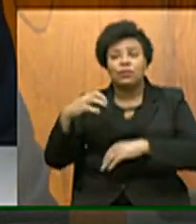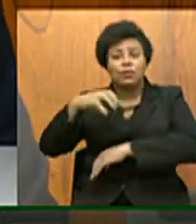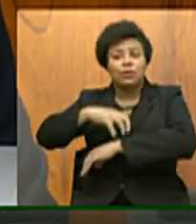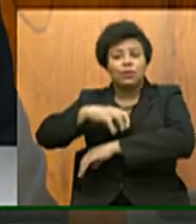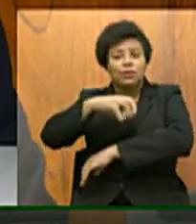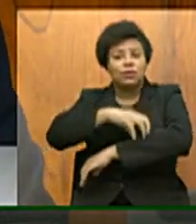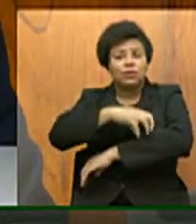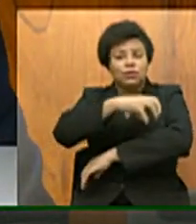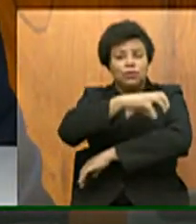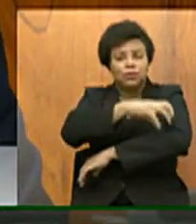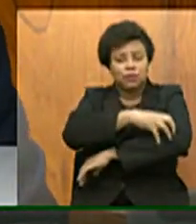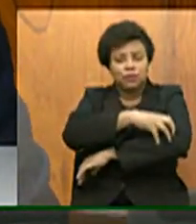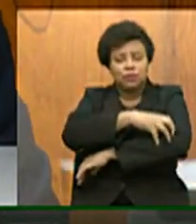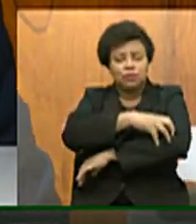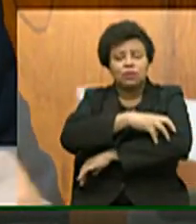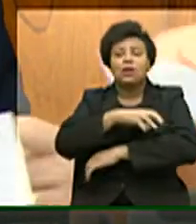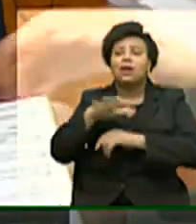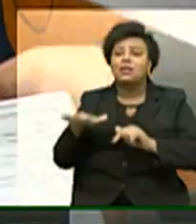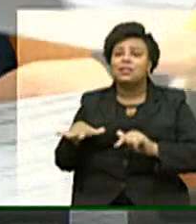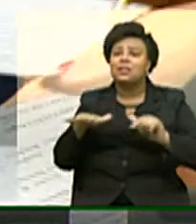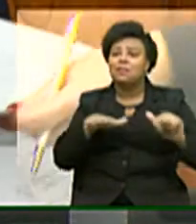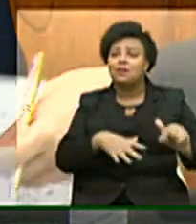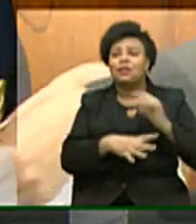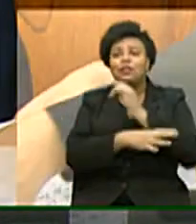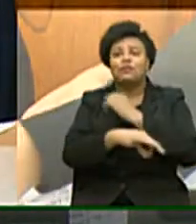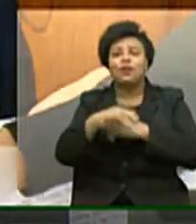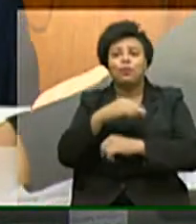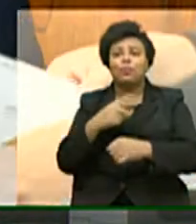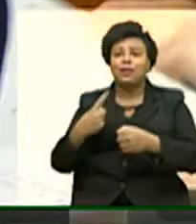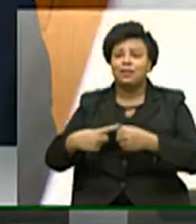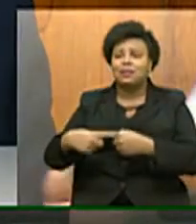do Parque de Exposições do Brasil, Semana Farroupilha de Esteio.